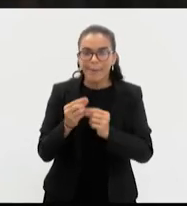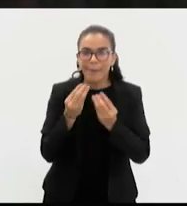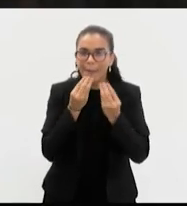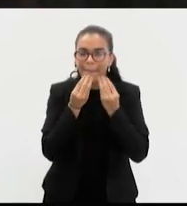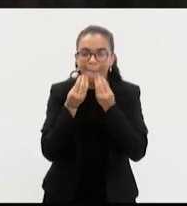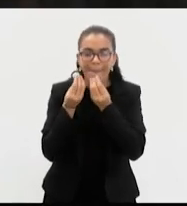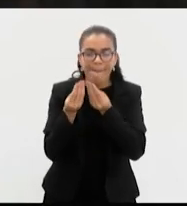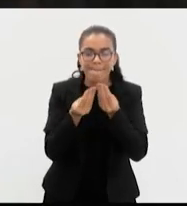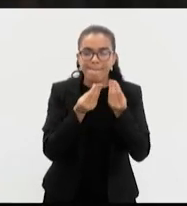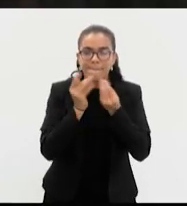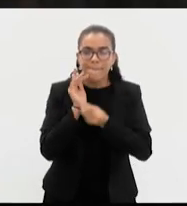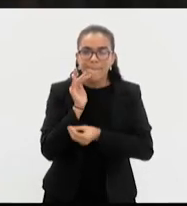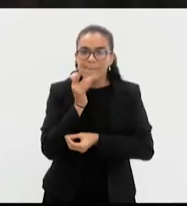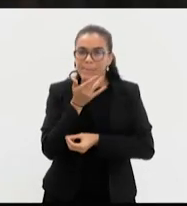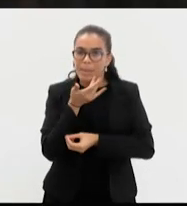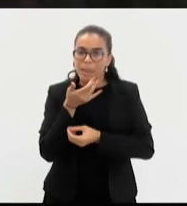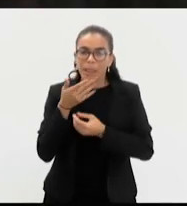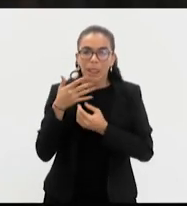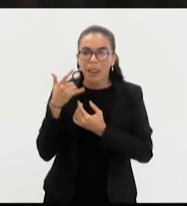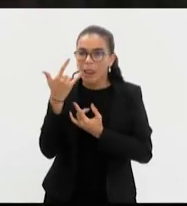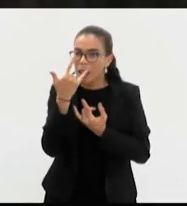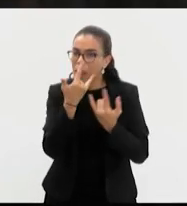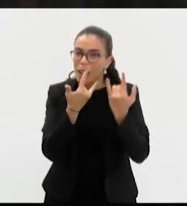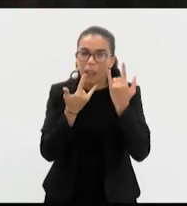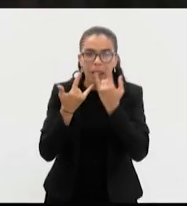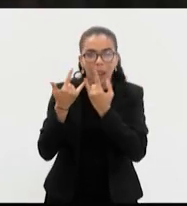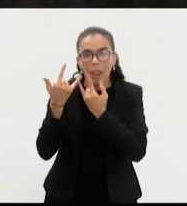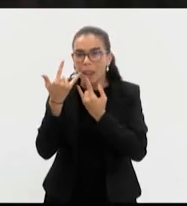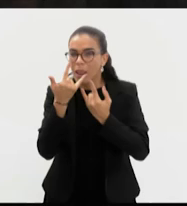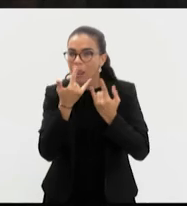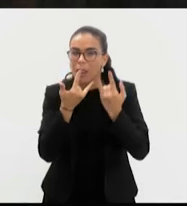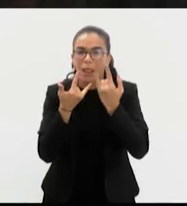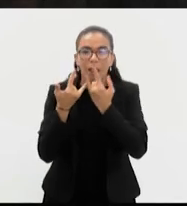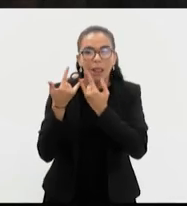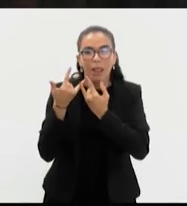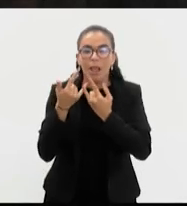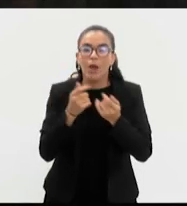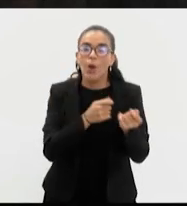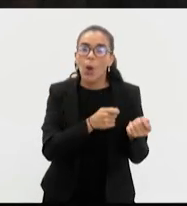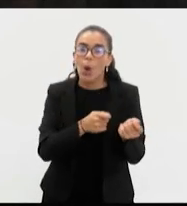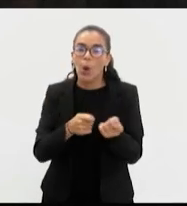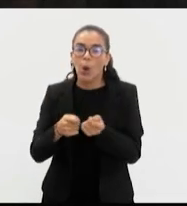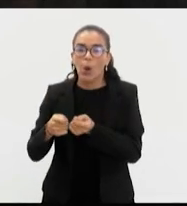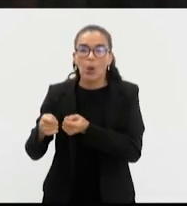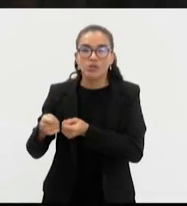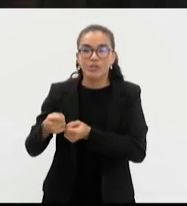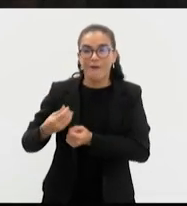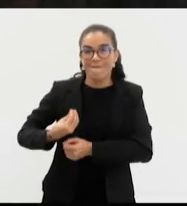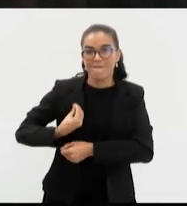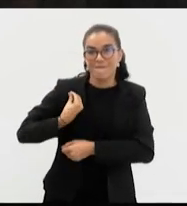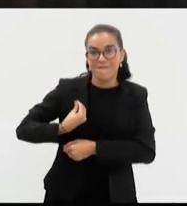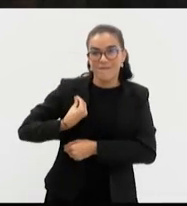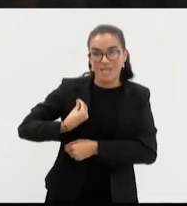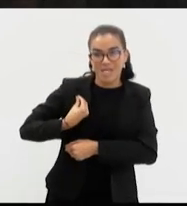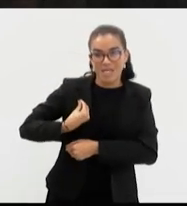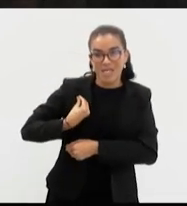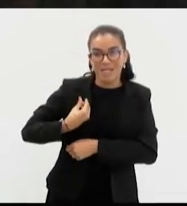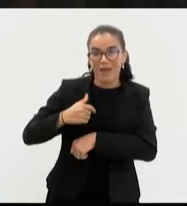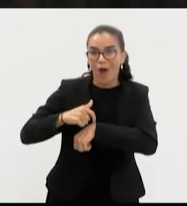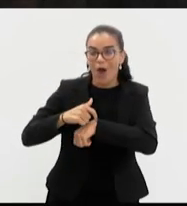que se tornaram atrativas dentro das de rotinas com pouco tempo